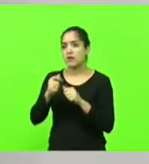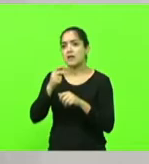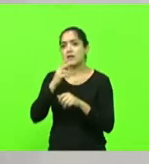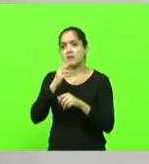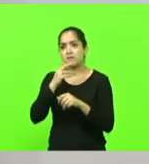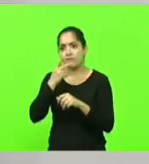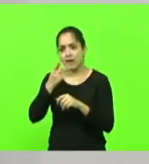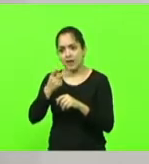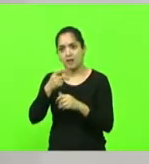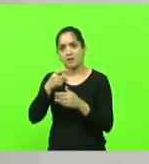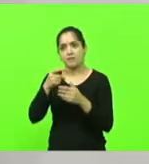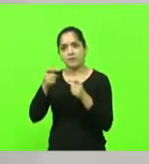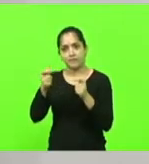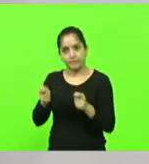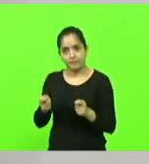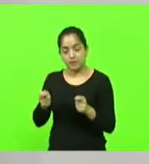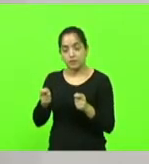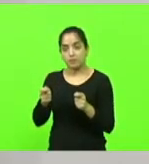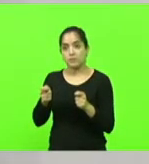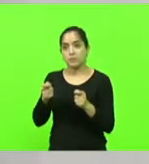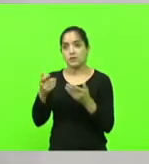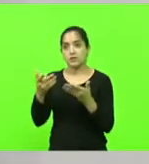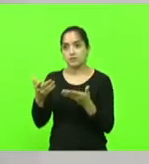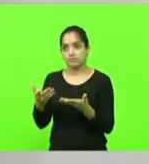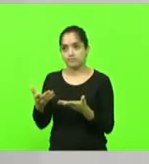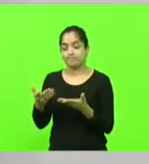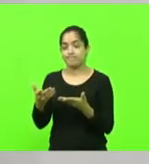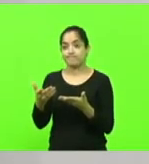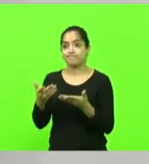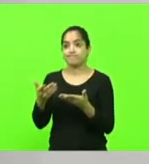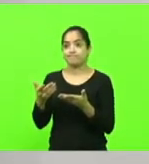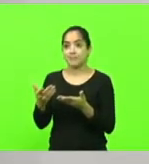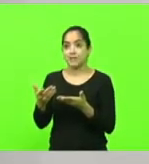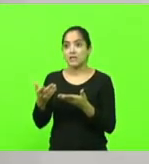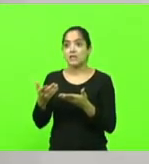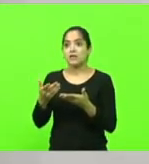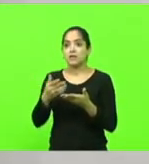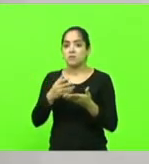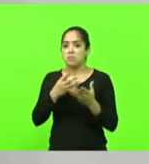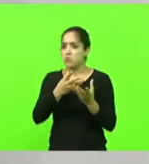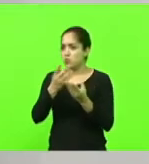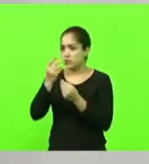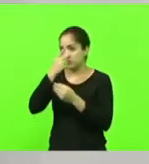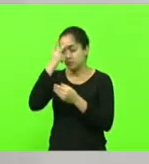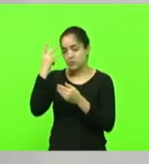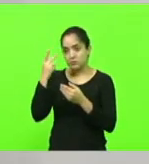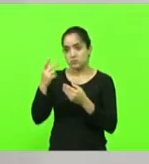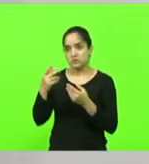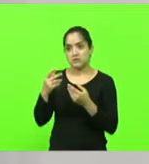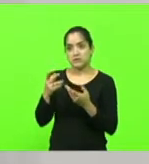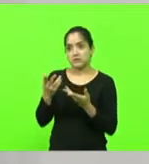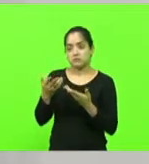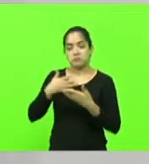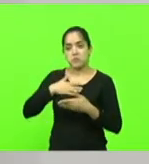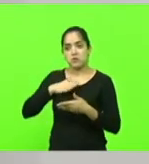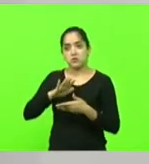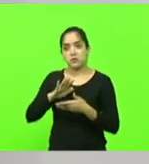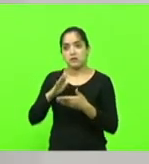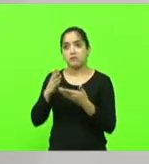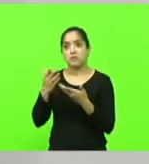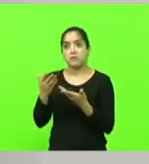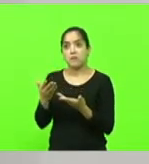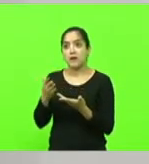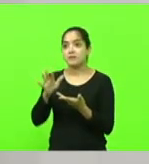postura ideológica muito firme, e pagou caro por isso, tinha desafetos. Eu não posso esquecer alguns momentos, senhor presidente,